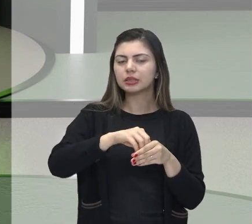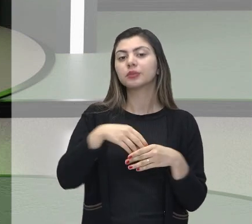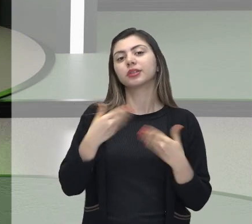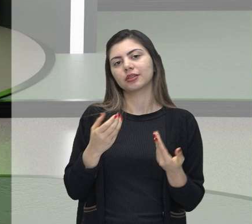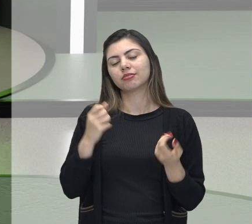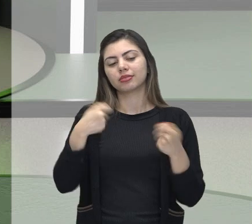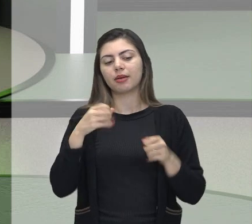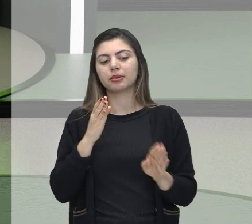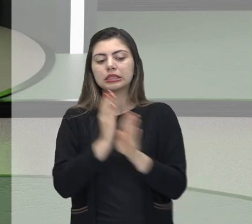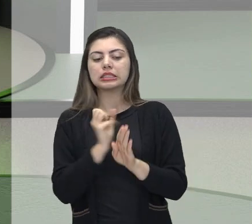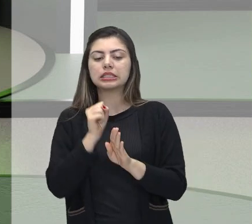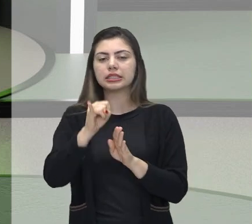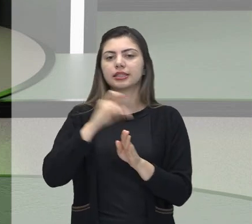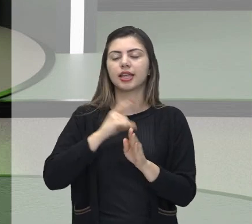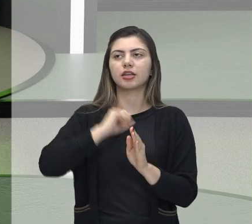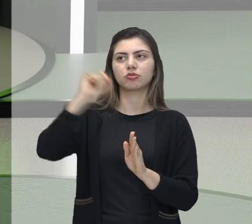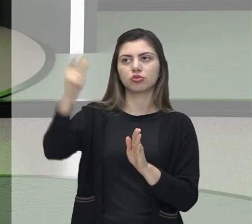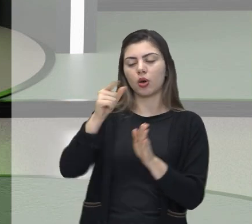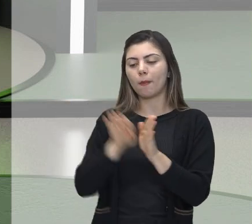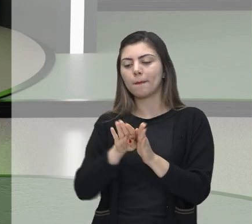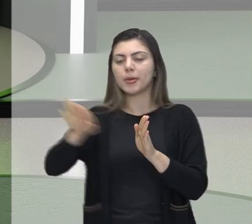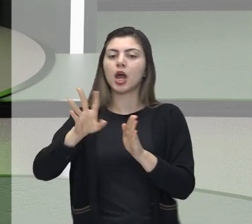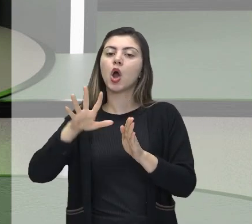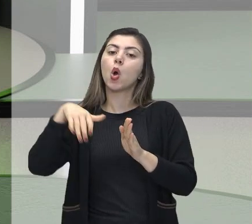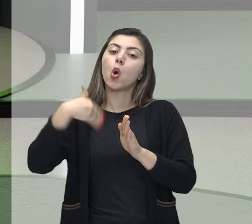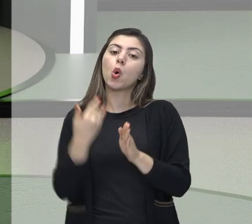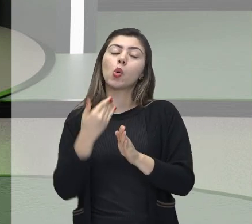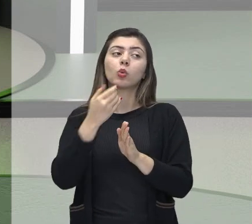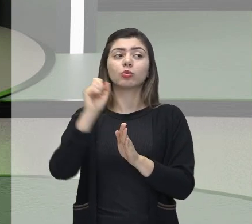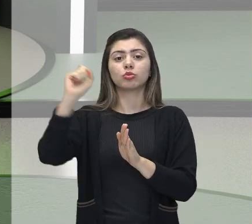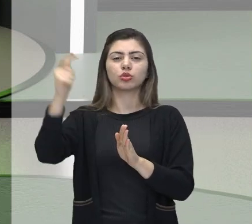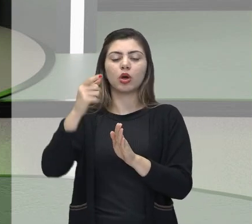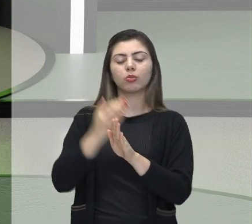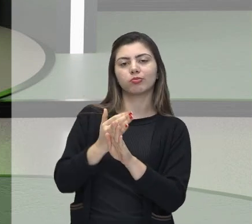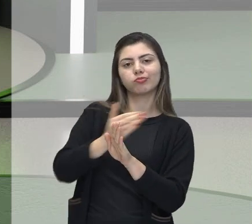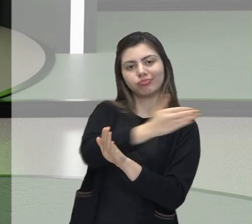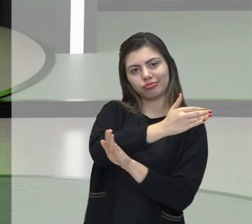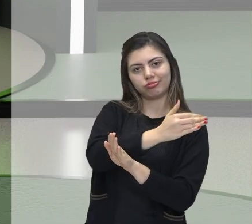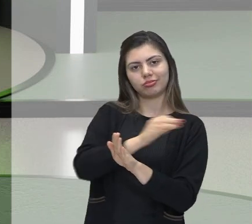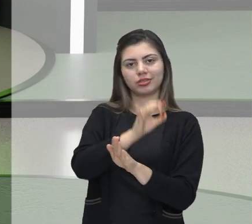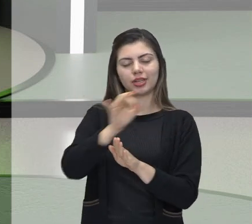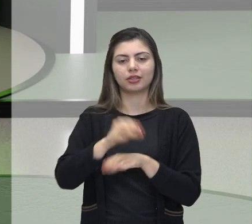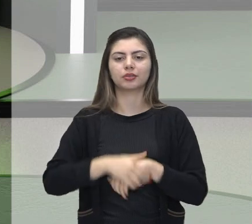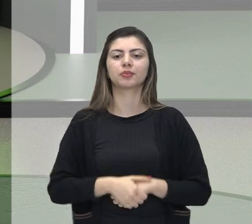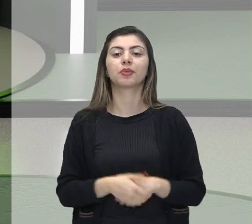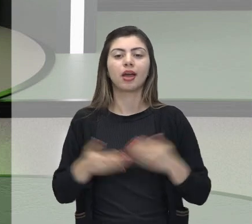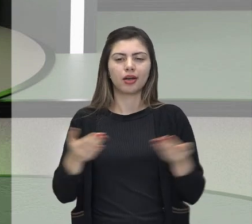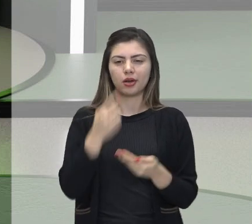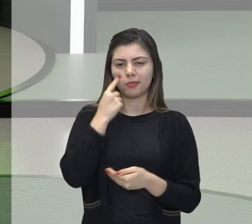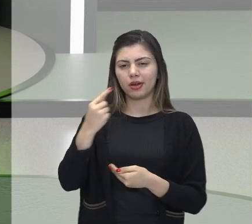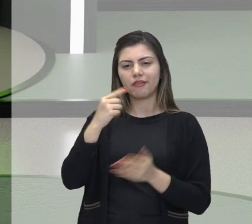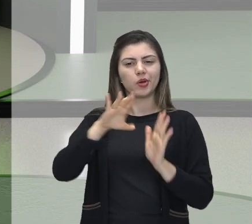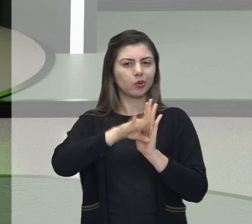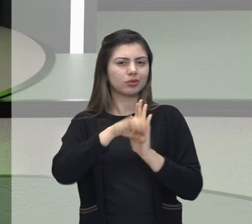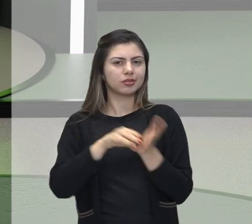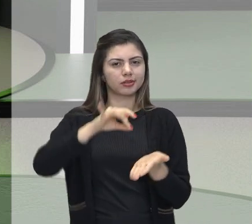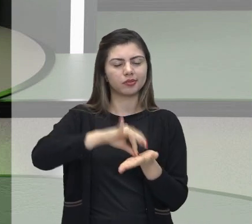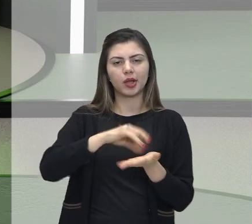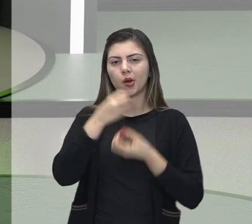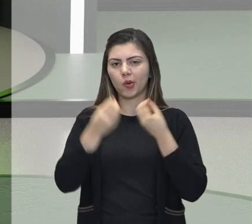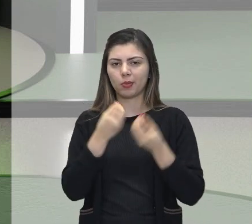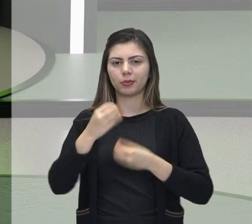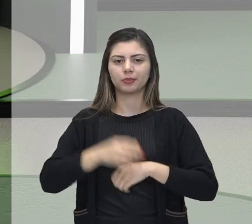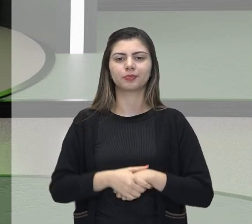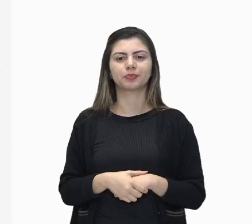da luz para o lado direito ou se vai desviar o plano da luz para o lado esquerdo. Então, vamos ver aí o conceito real de isomeria